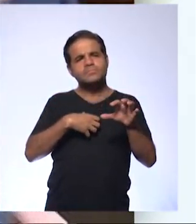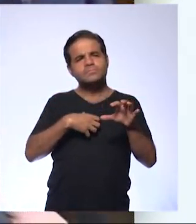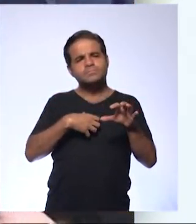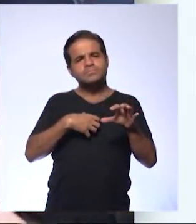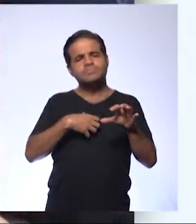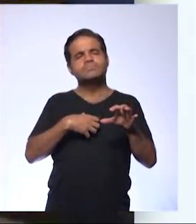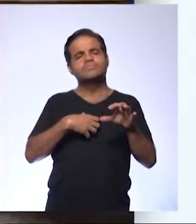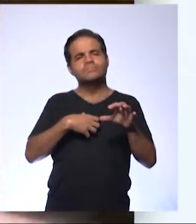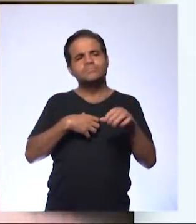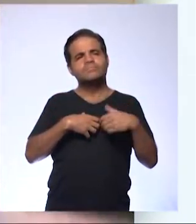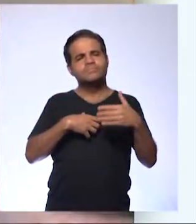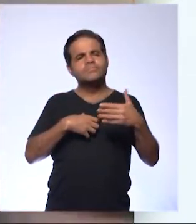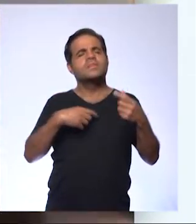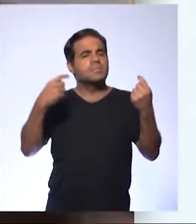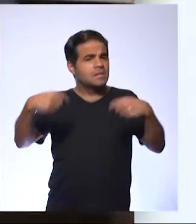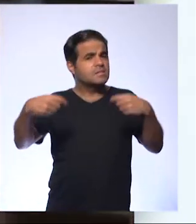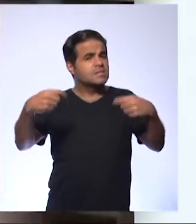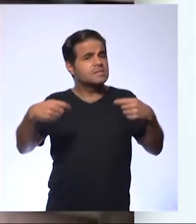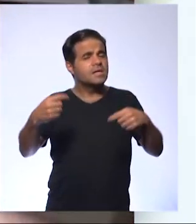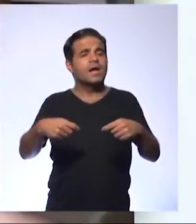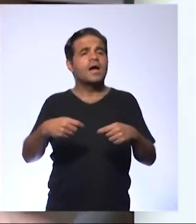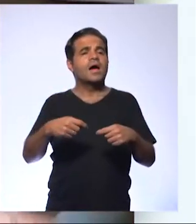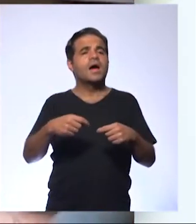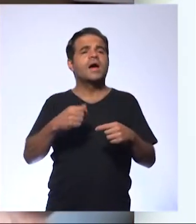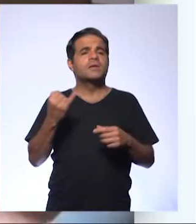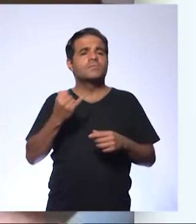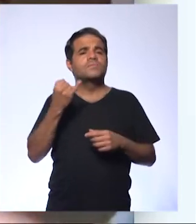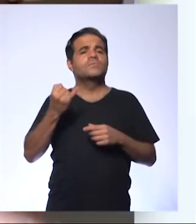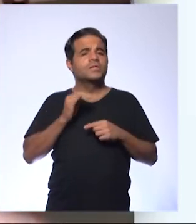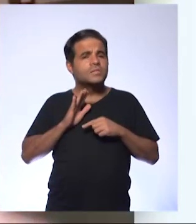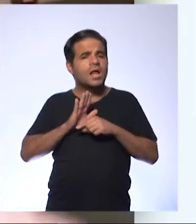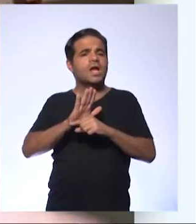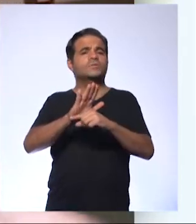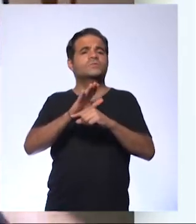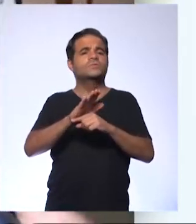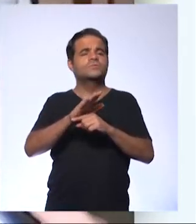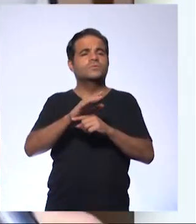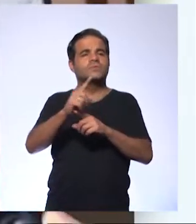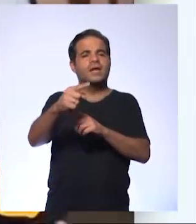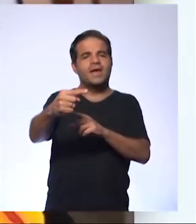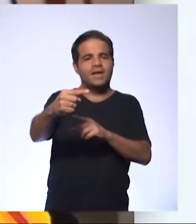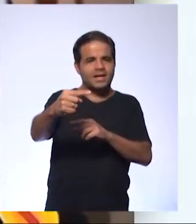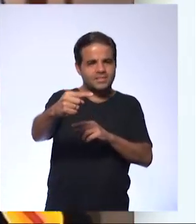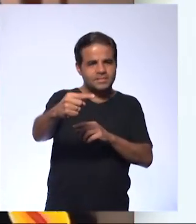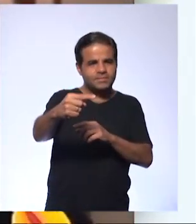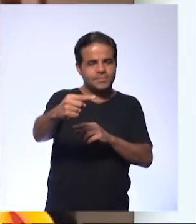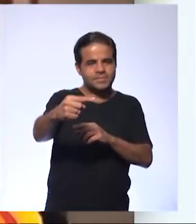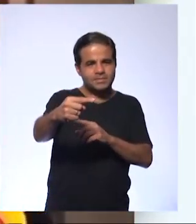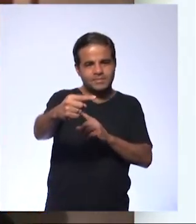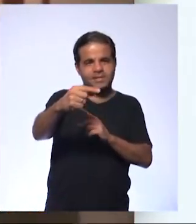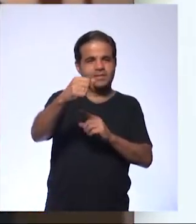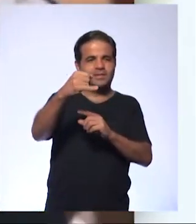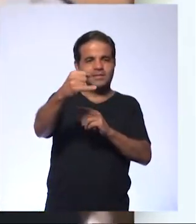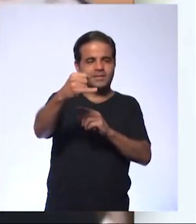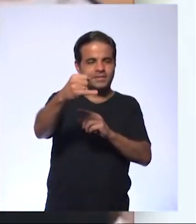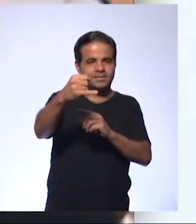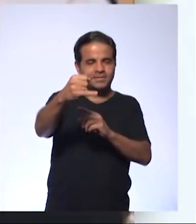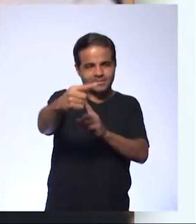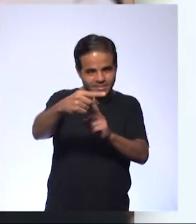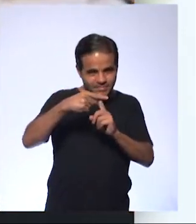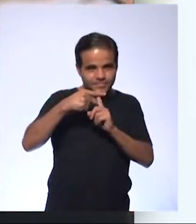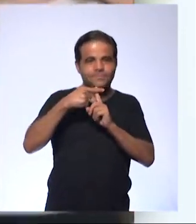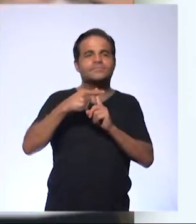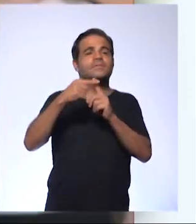é necessária para a resiliência, né? Porque a empatia não é uma capacidade, mas não é uma capacidade